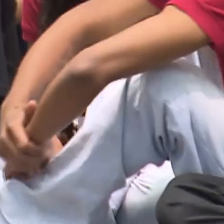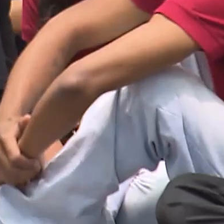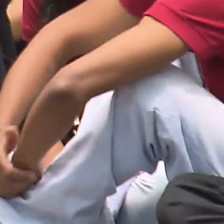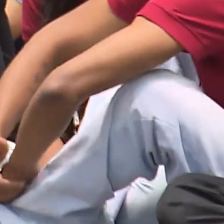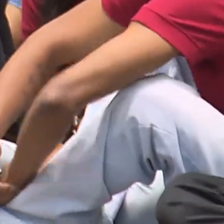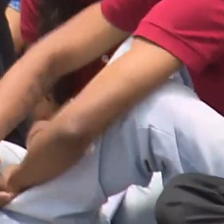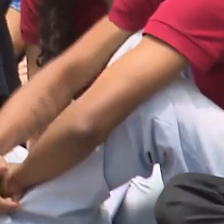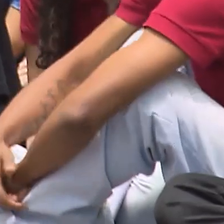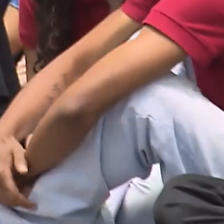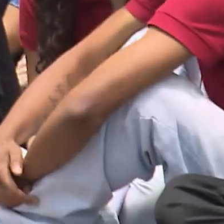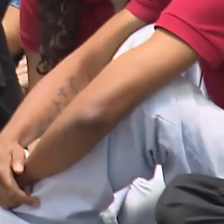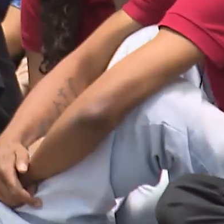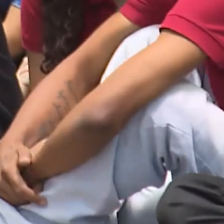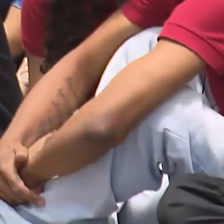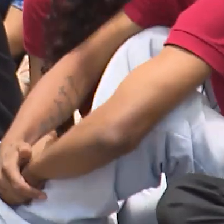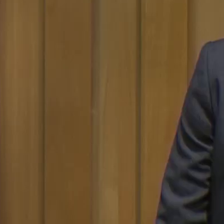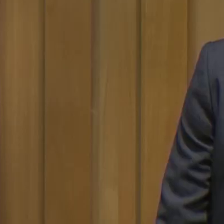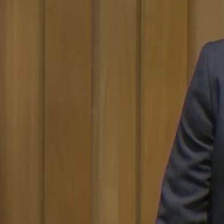Ah, ah.